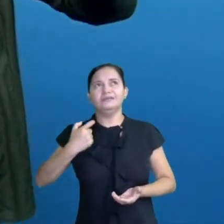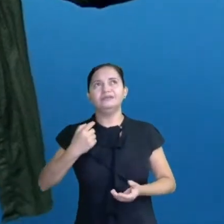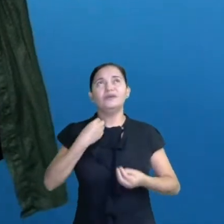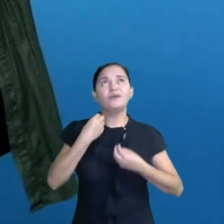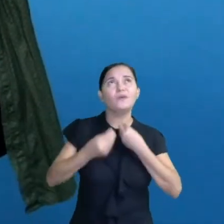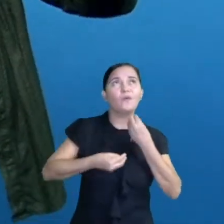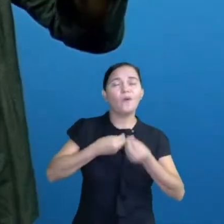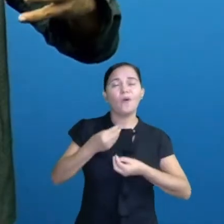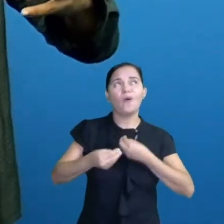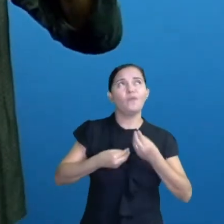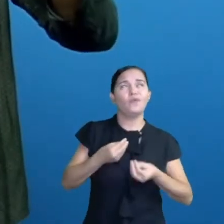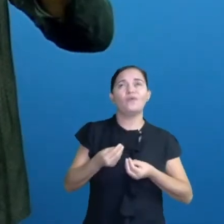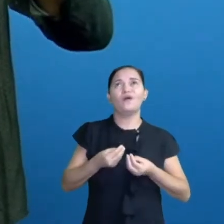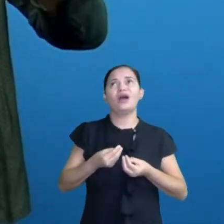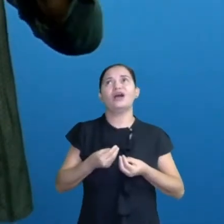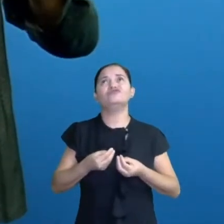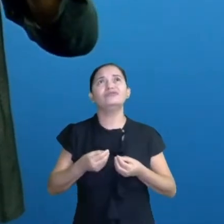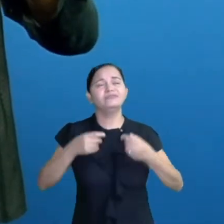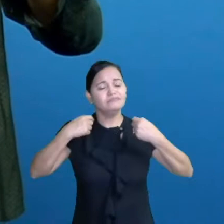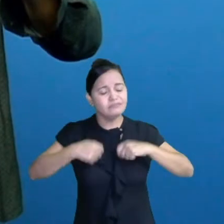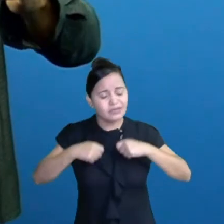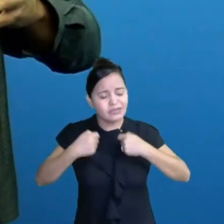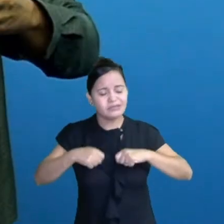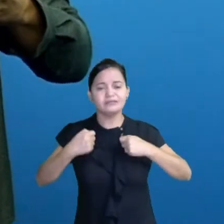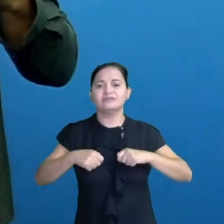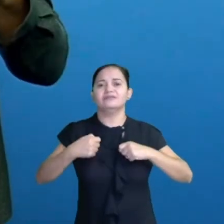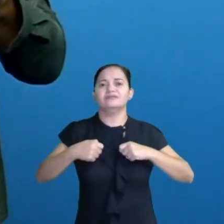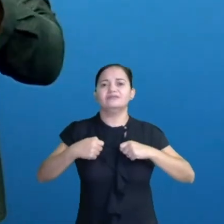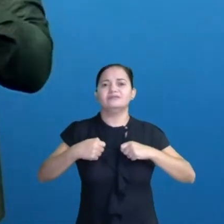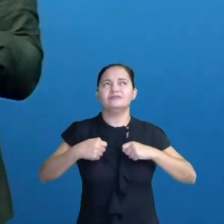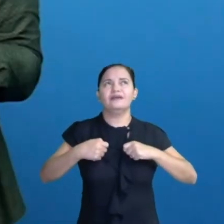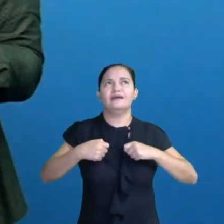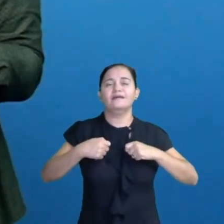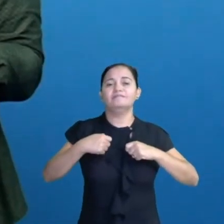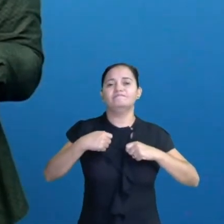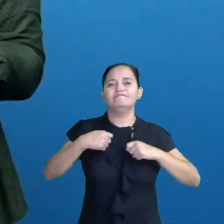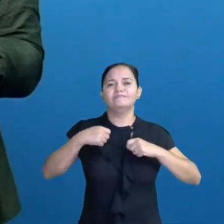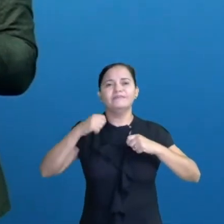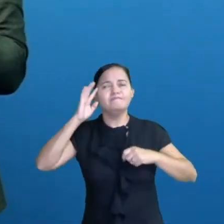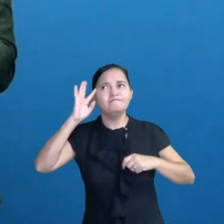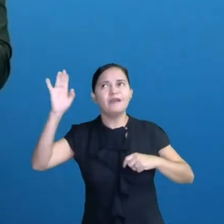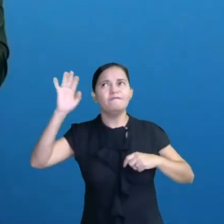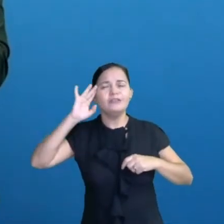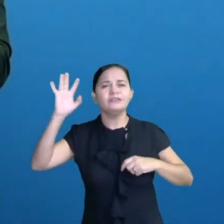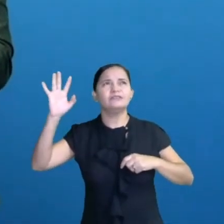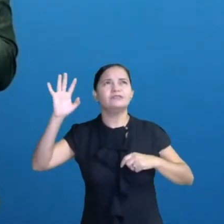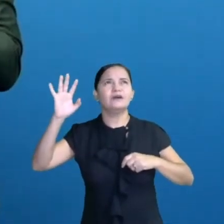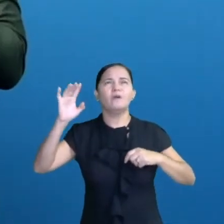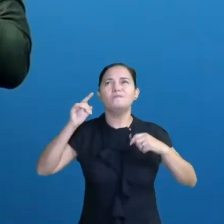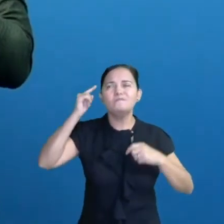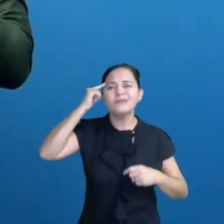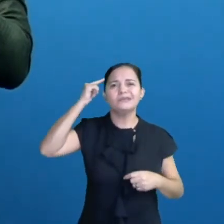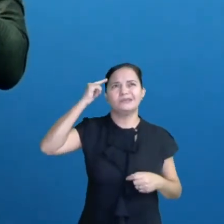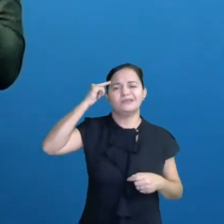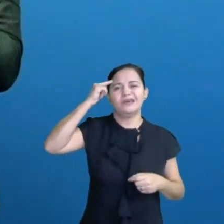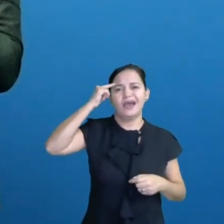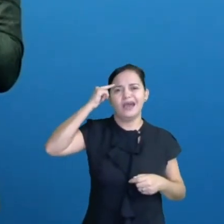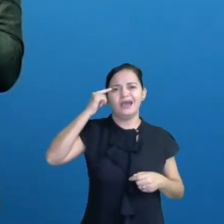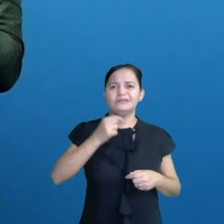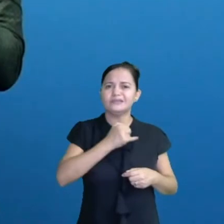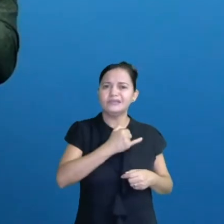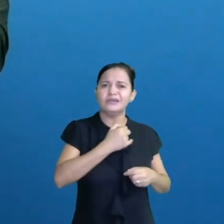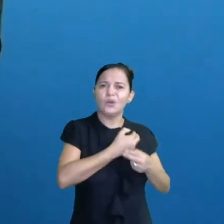que a gente tem que ser alguém que, dentro do saber, temos que ter senso crítico e senso reflexivo para entender que algo que é